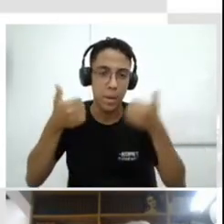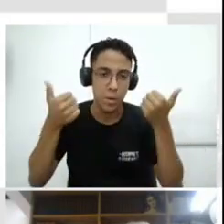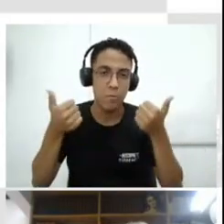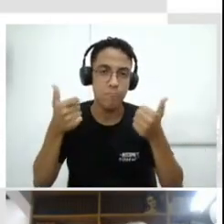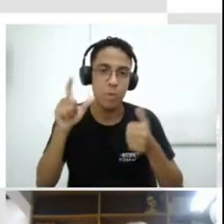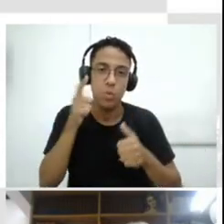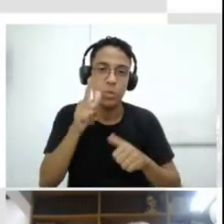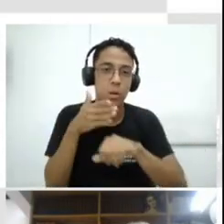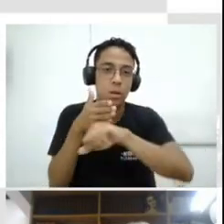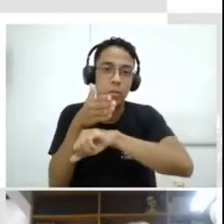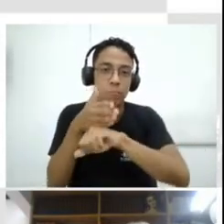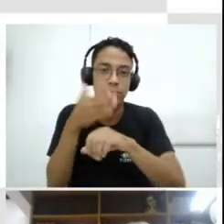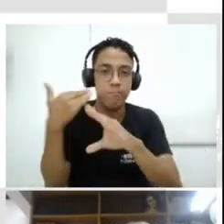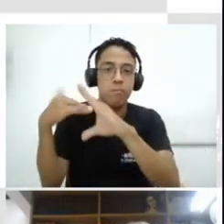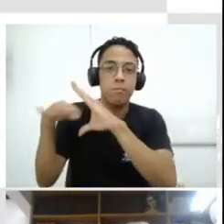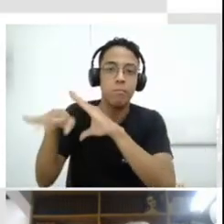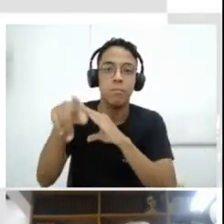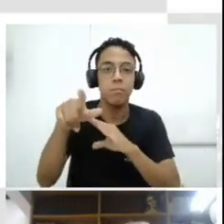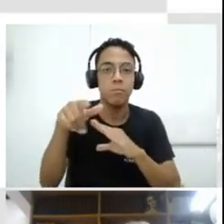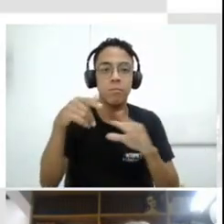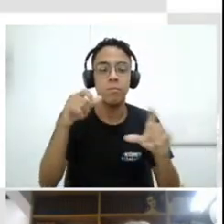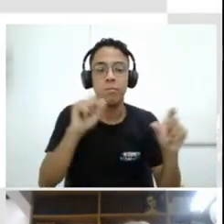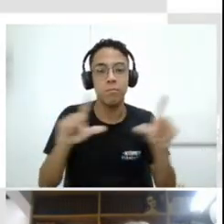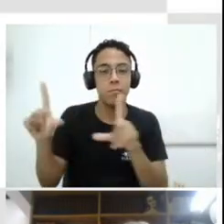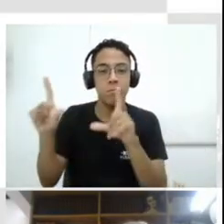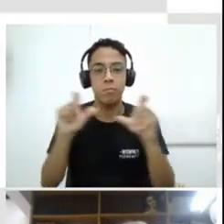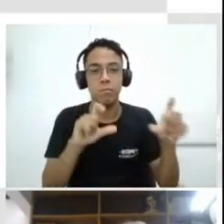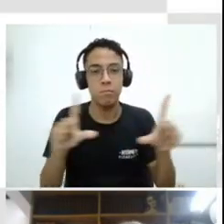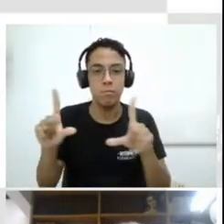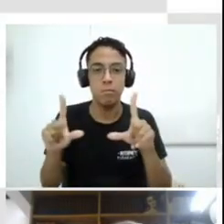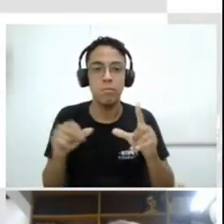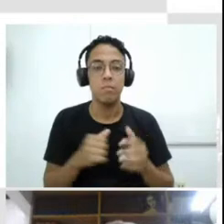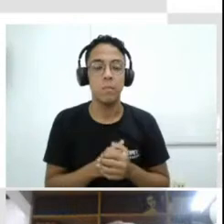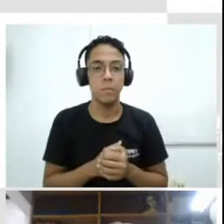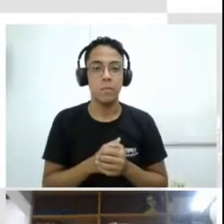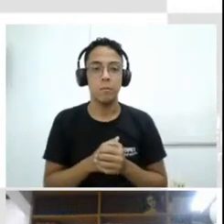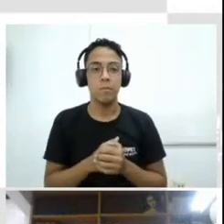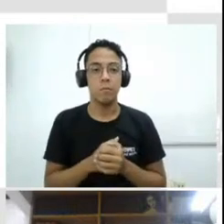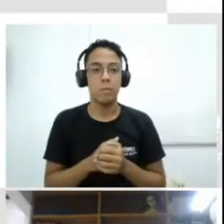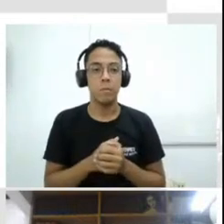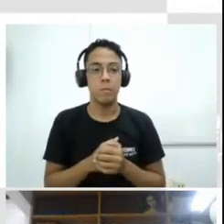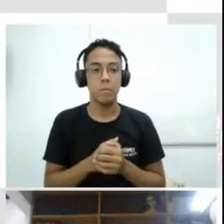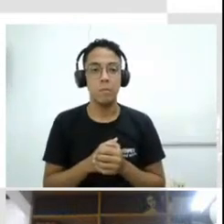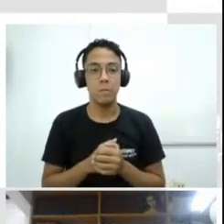a esse PowerPoint. Senão a gente